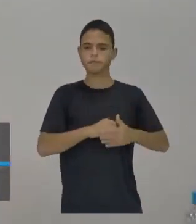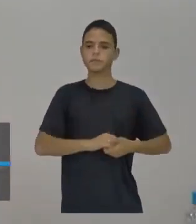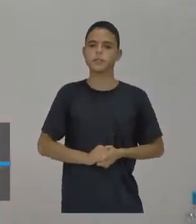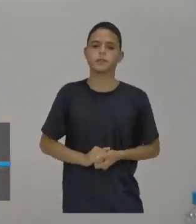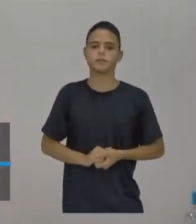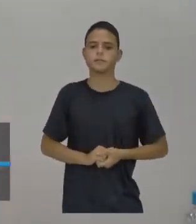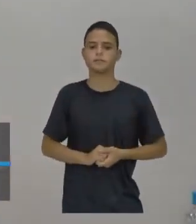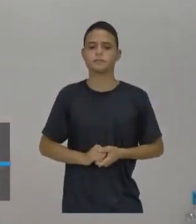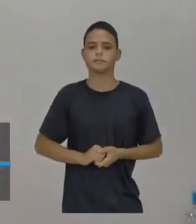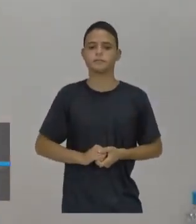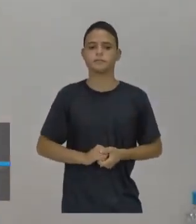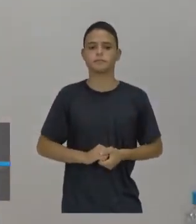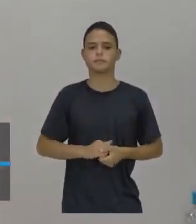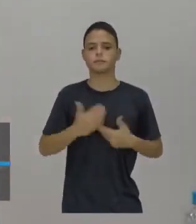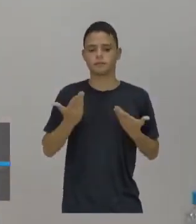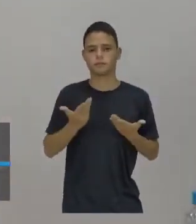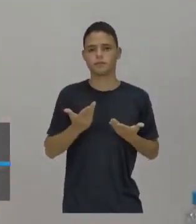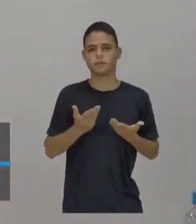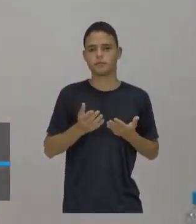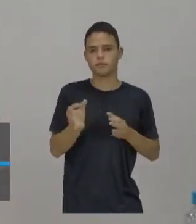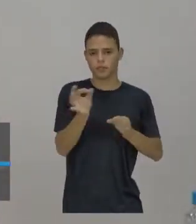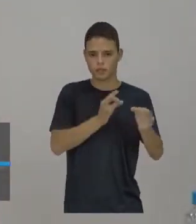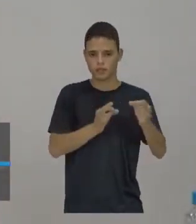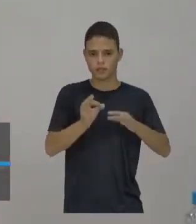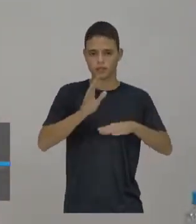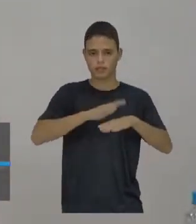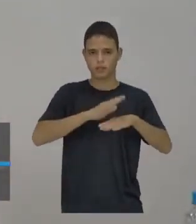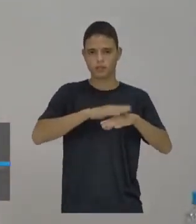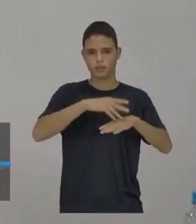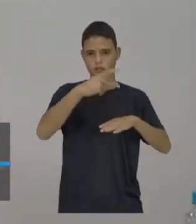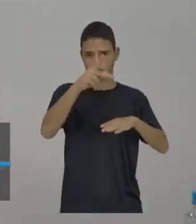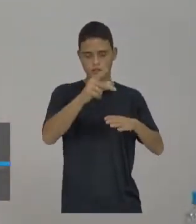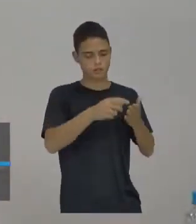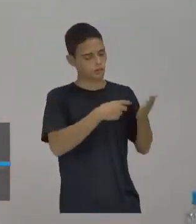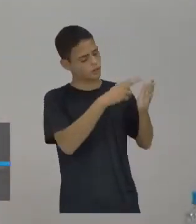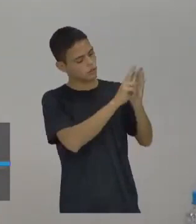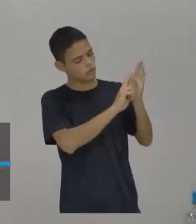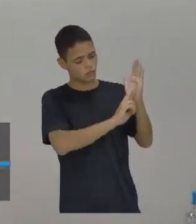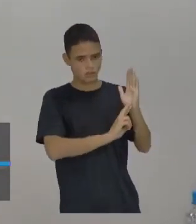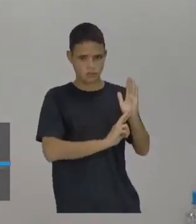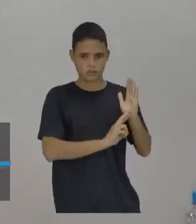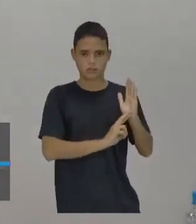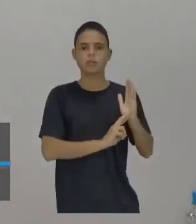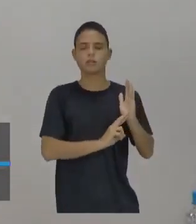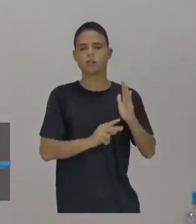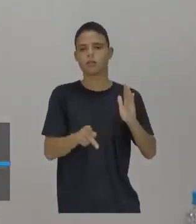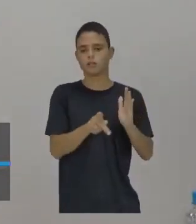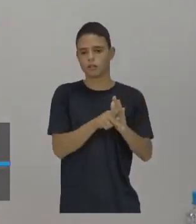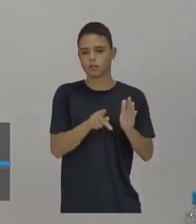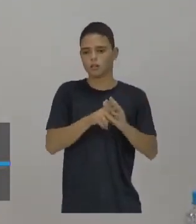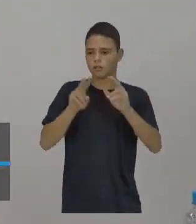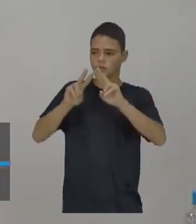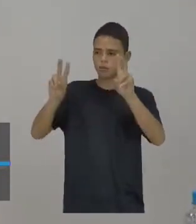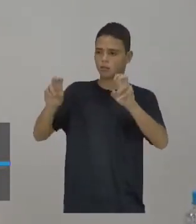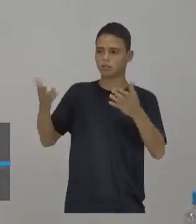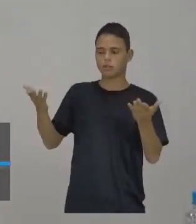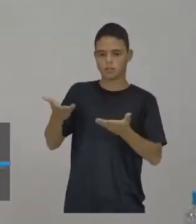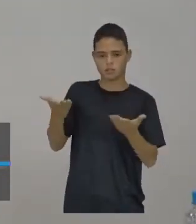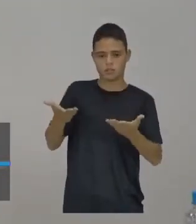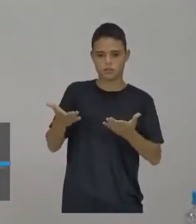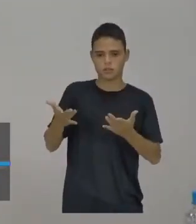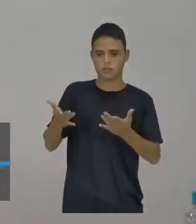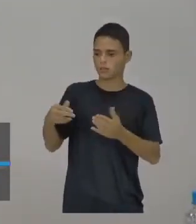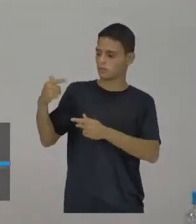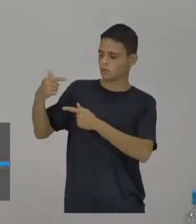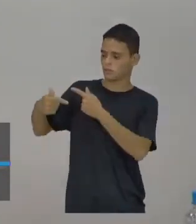Gente... faz uma redação, um texto dissertativo, um artigo de opinião sobre esse tema de hoje, sobre a geração canguru. Por que você acha